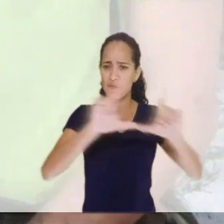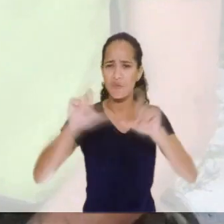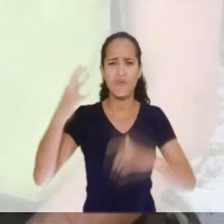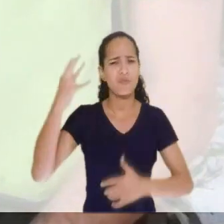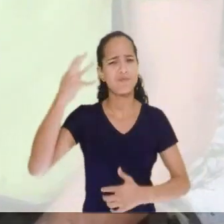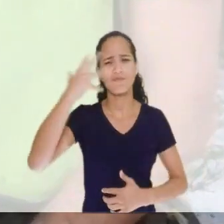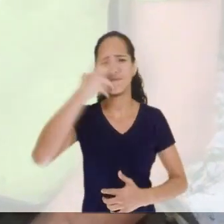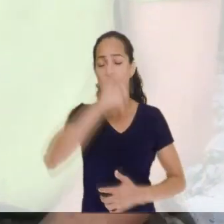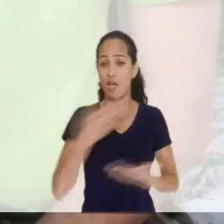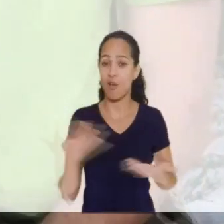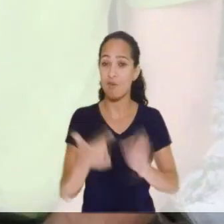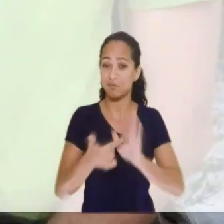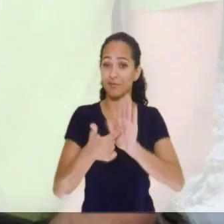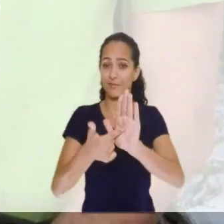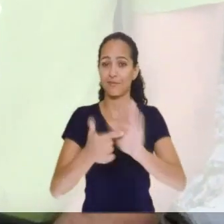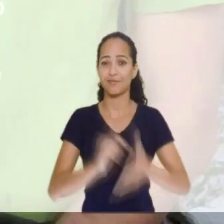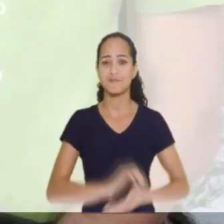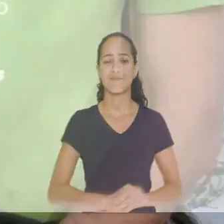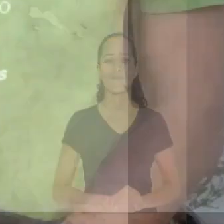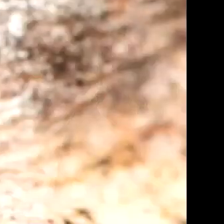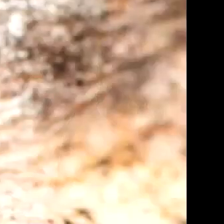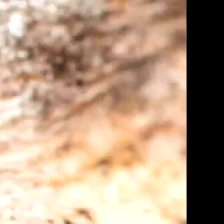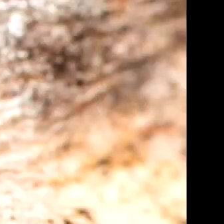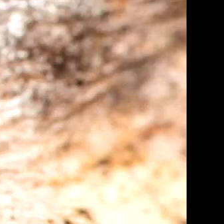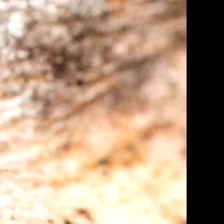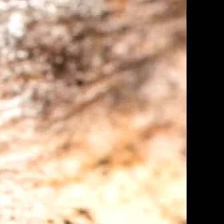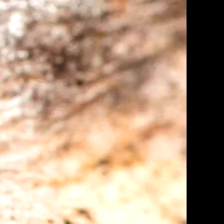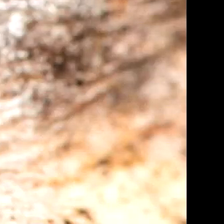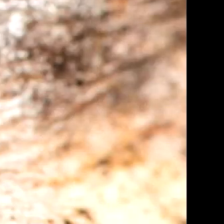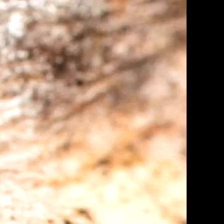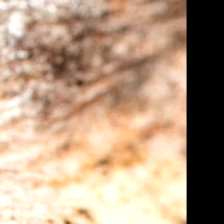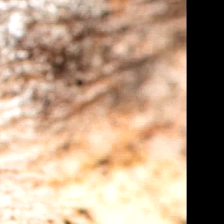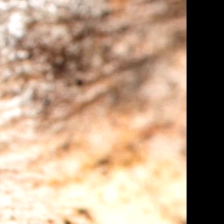ficaram lindas, né? Daqui a pouco vamos mostrar aí.